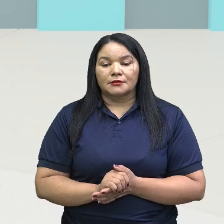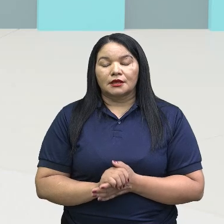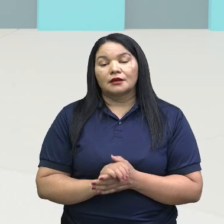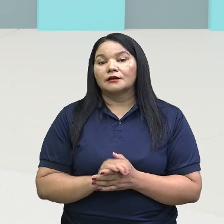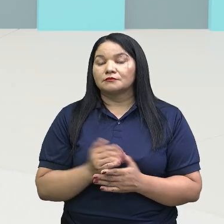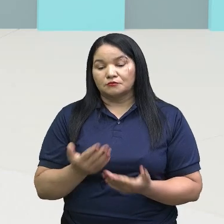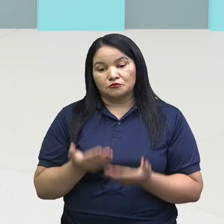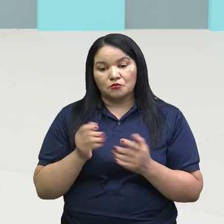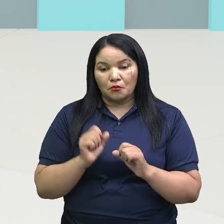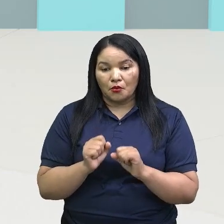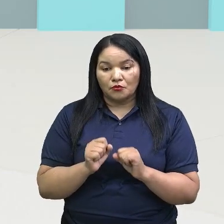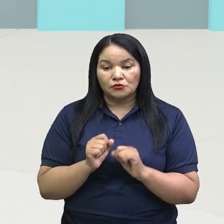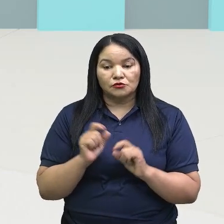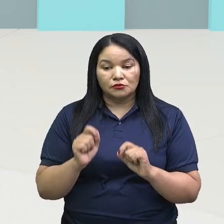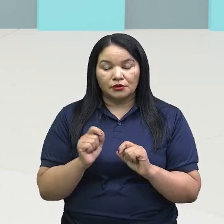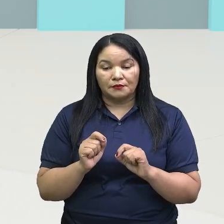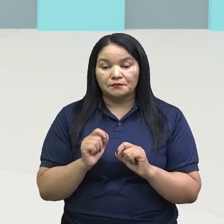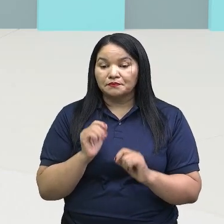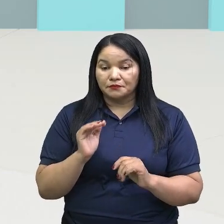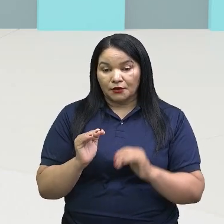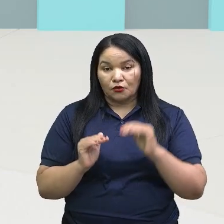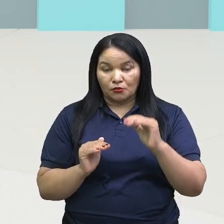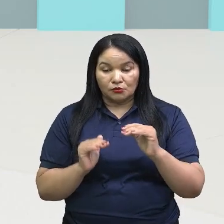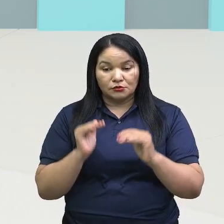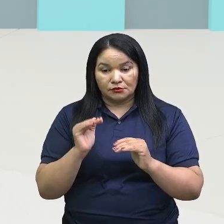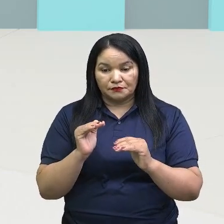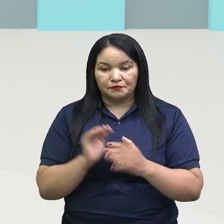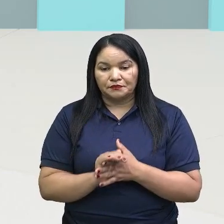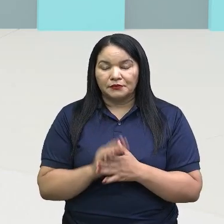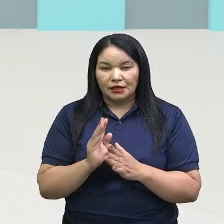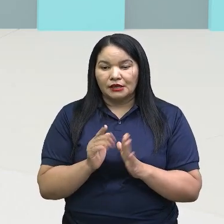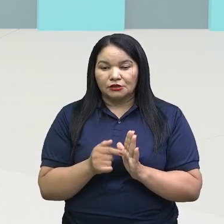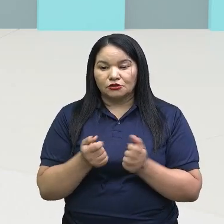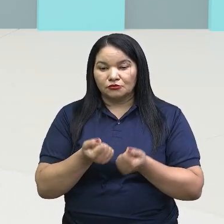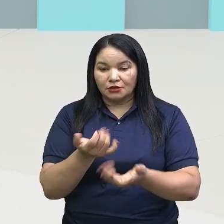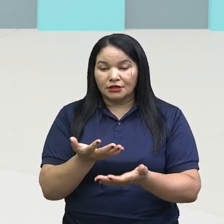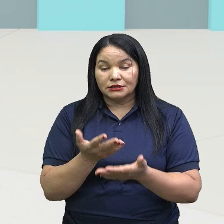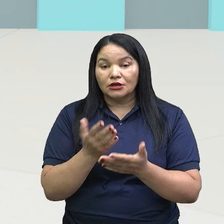proporcionais, elas expressam uma ação